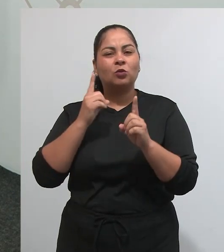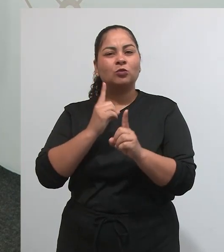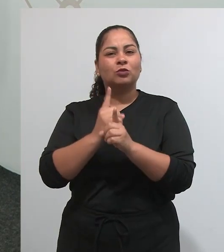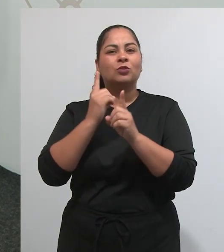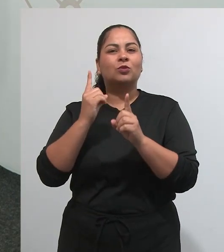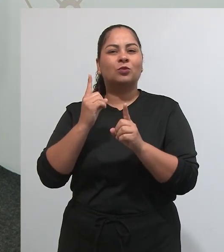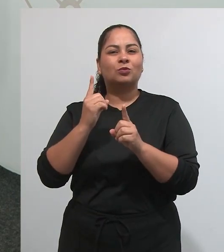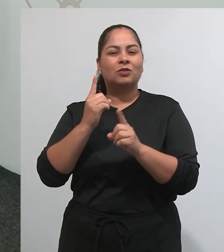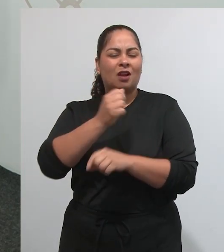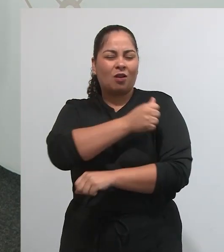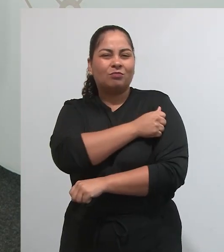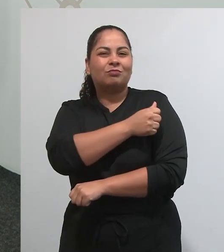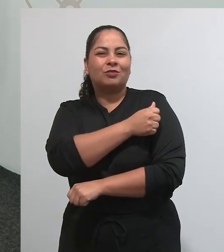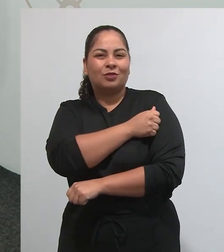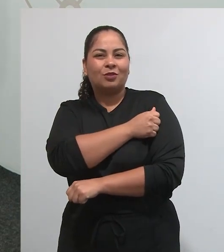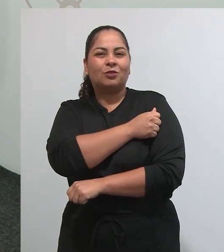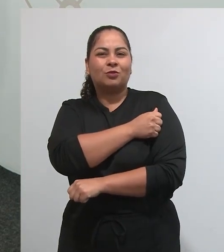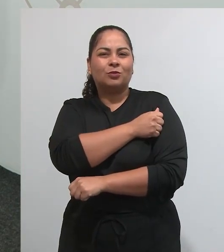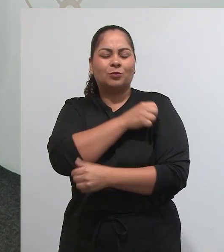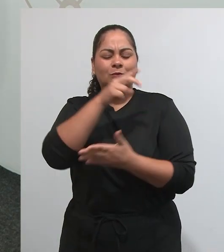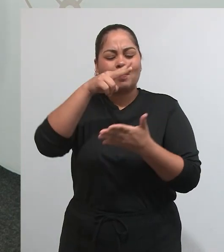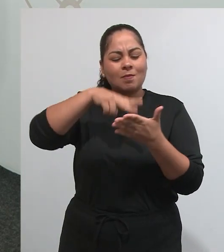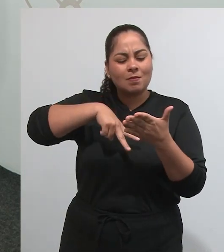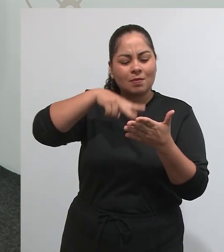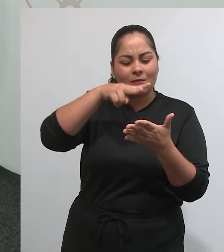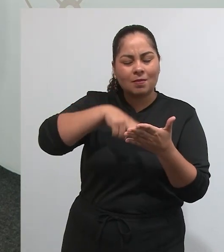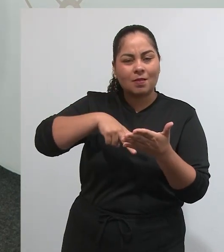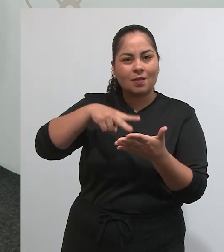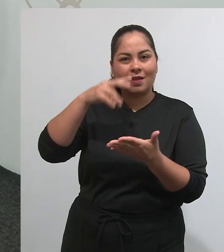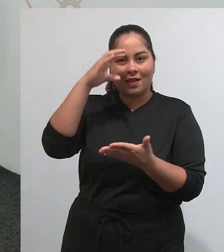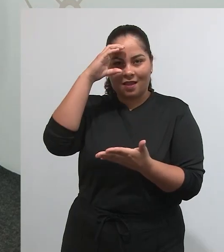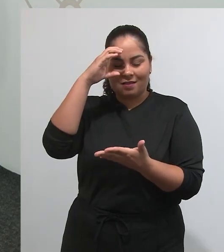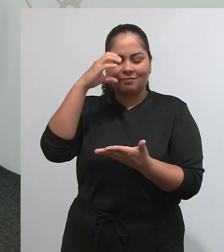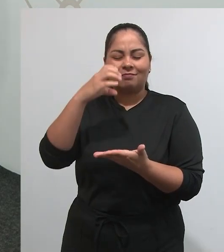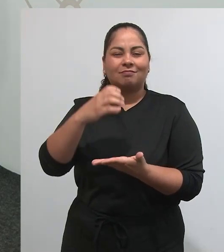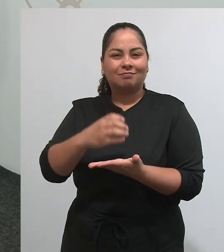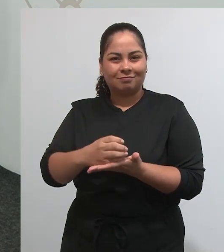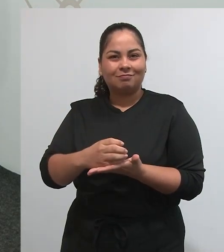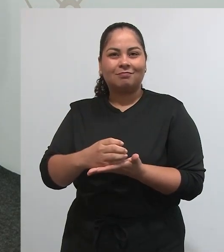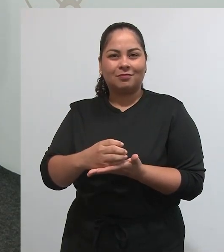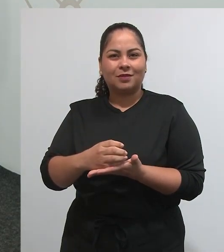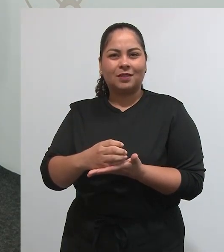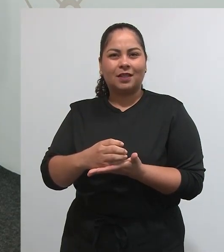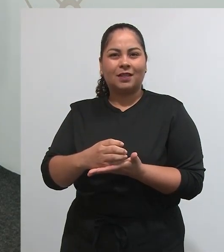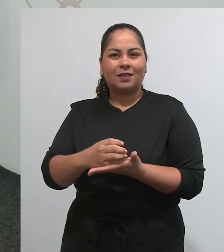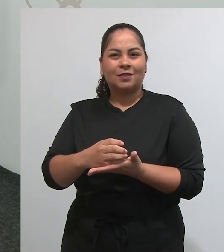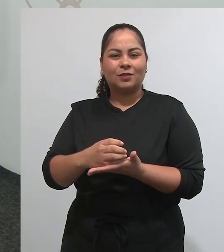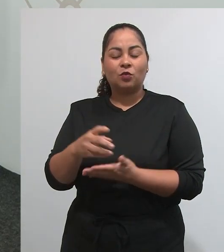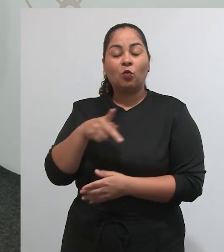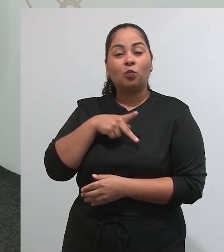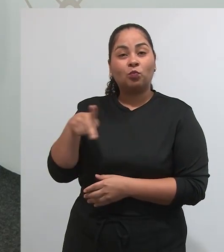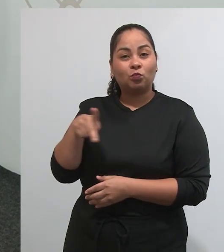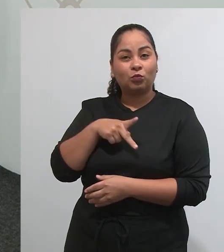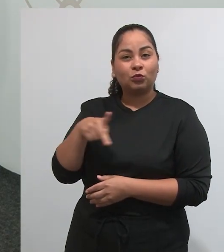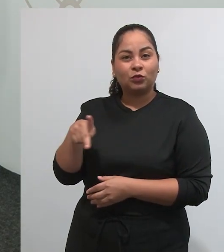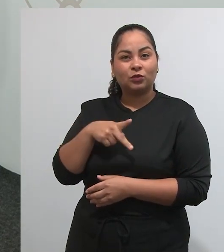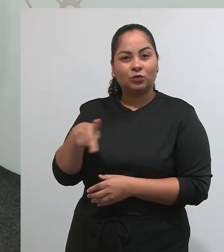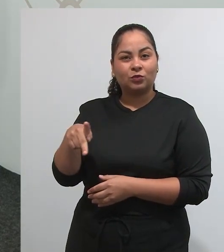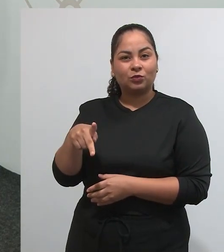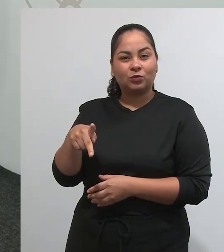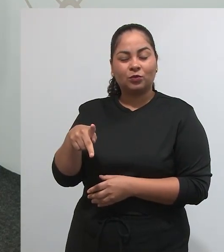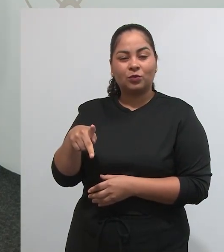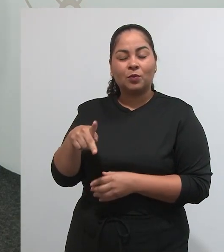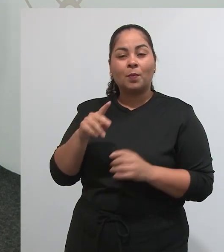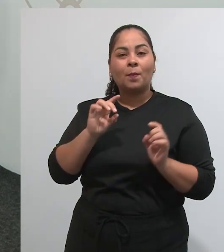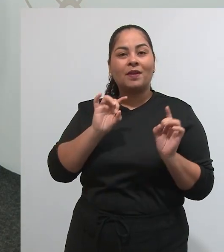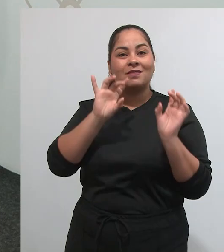pague. E aí você encontra as pessoas, eu li a tese dele, nossa, você foi uma pessoa muito especial na vida dele. Às vezes o professor